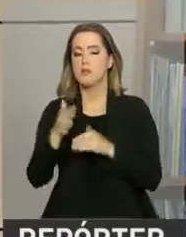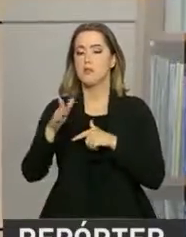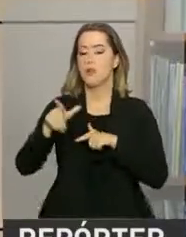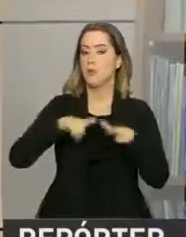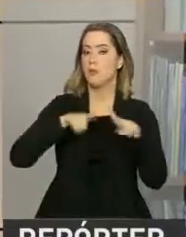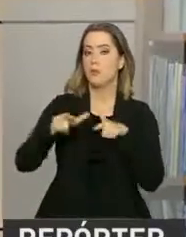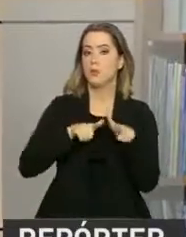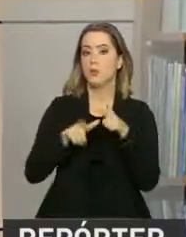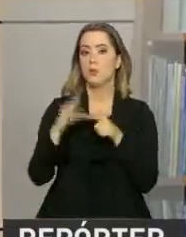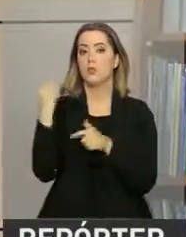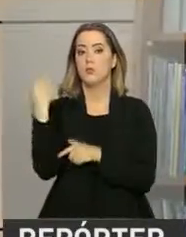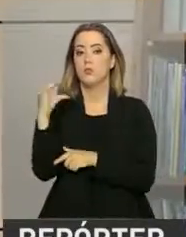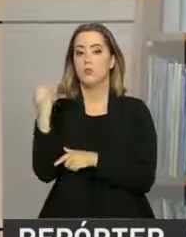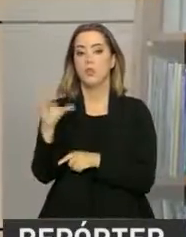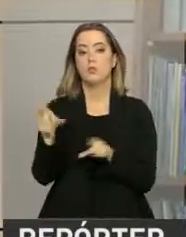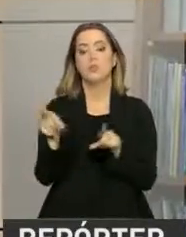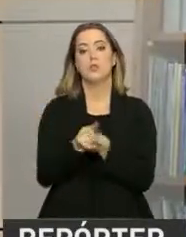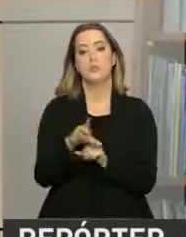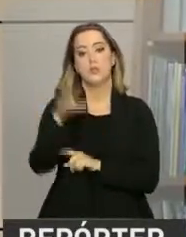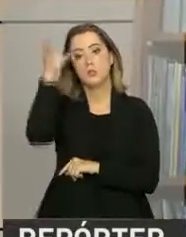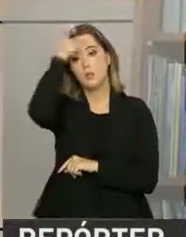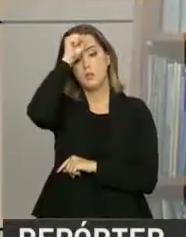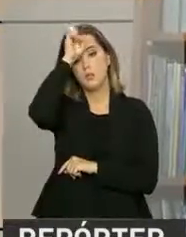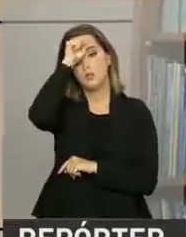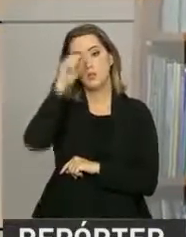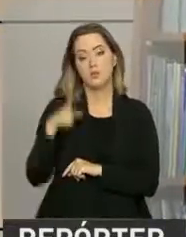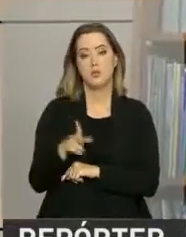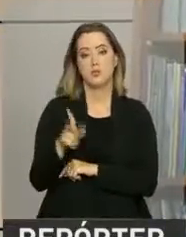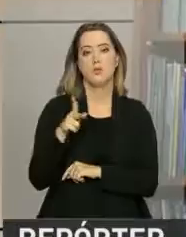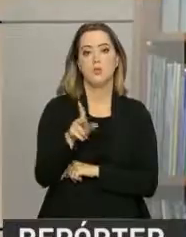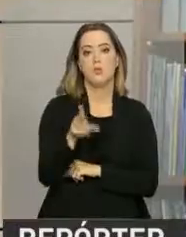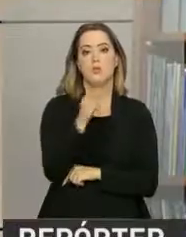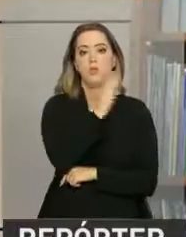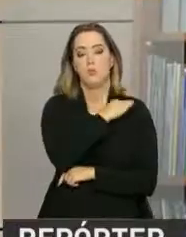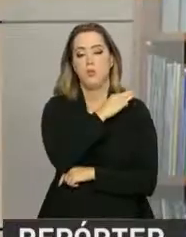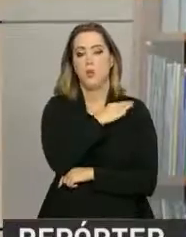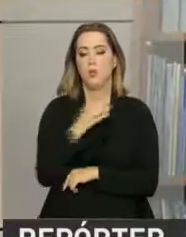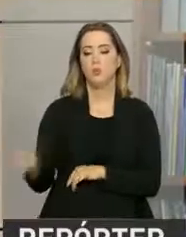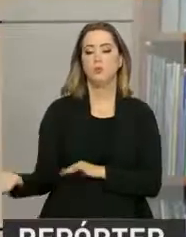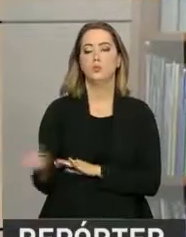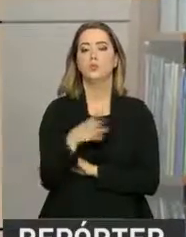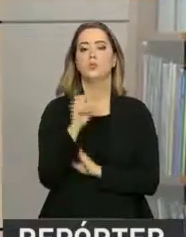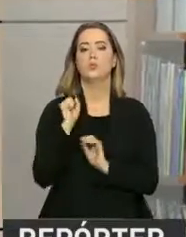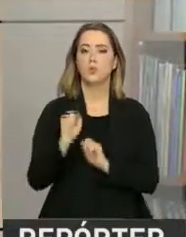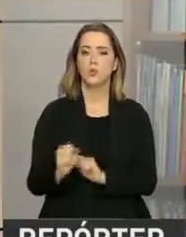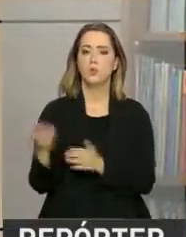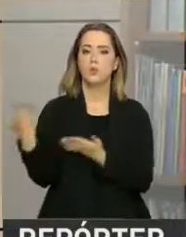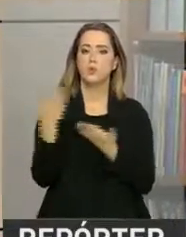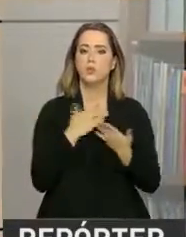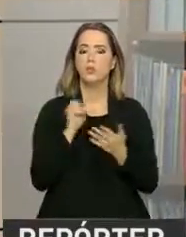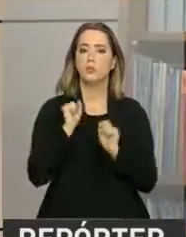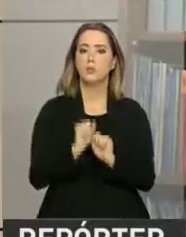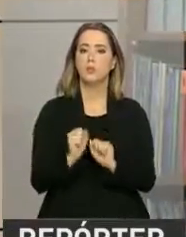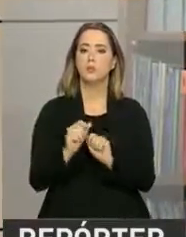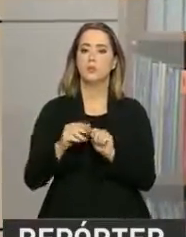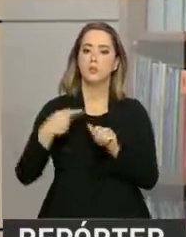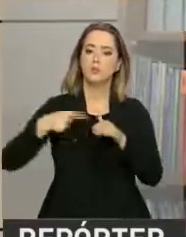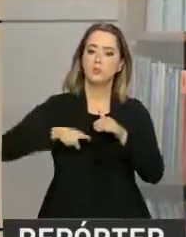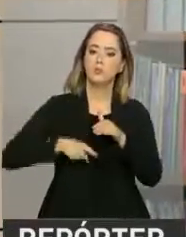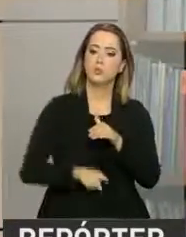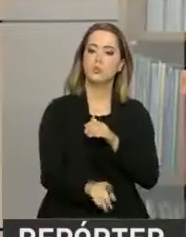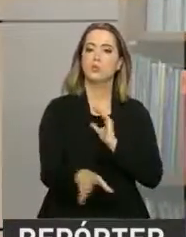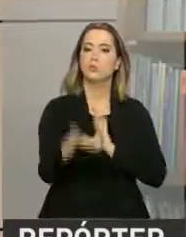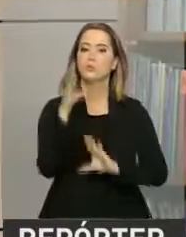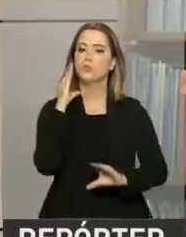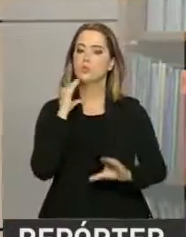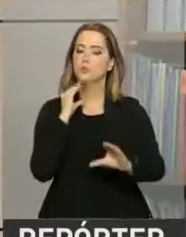foco na aprendizagem sempre. E o ensino médio inovador, então, ele traz essa possibilidade de aprofundar o debate,